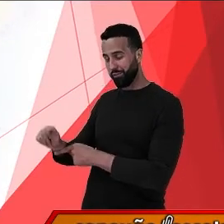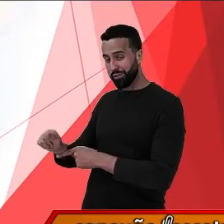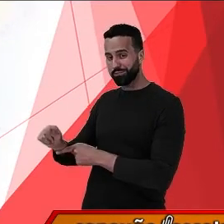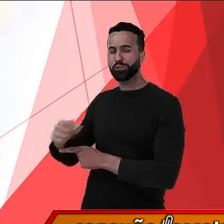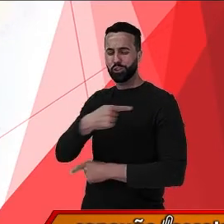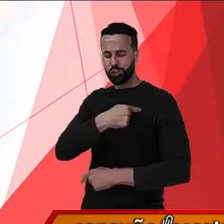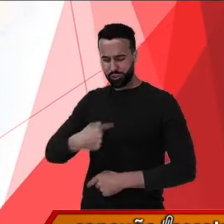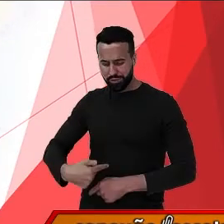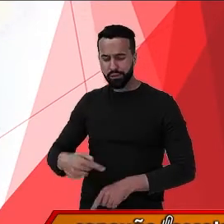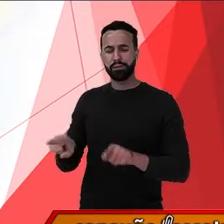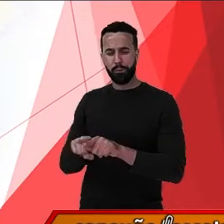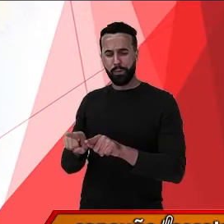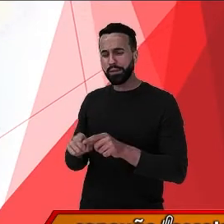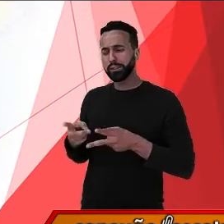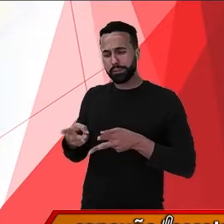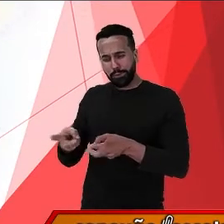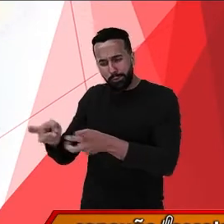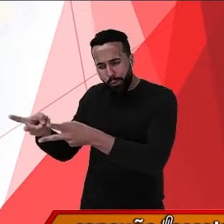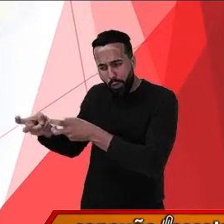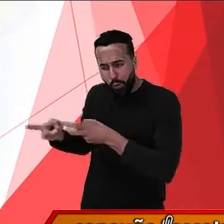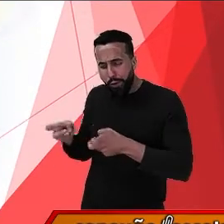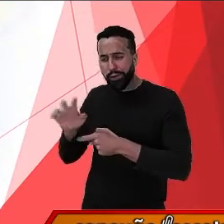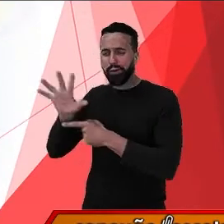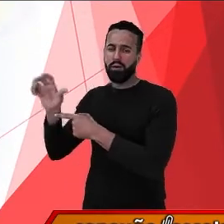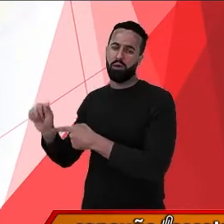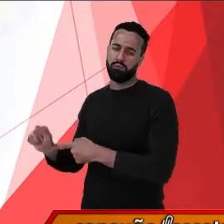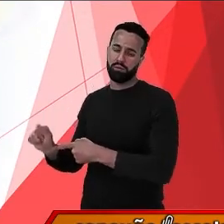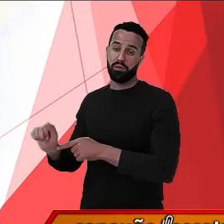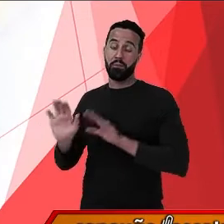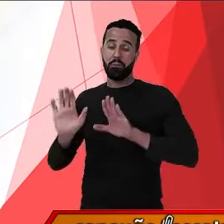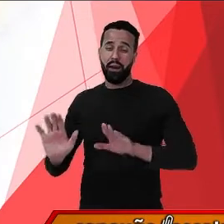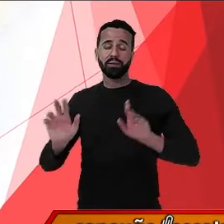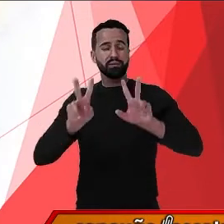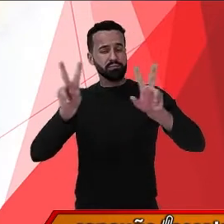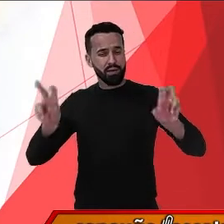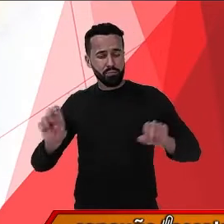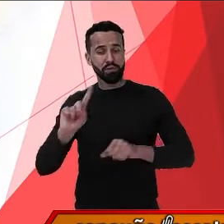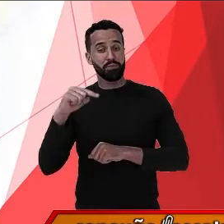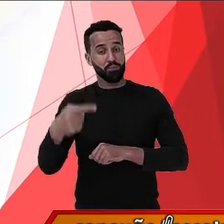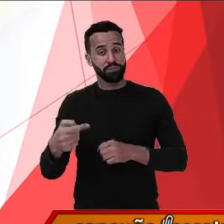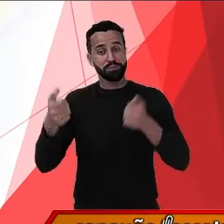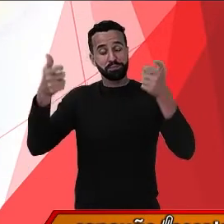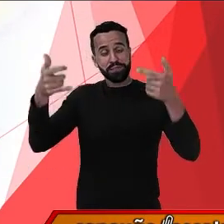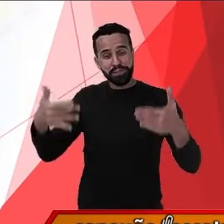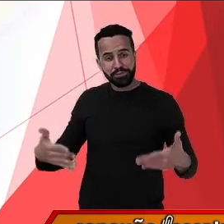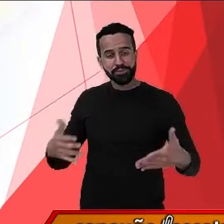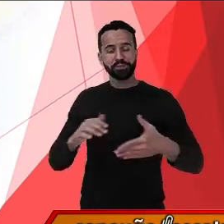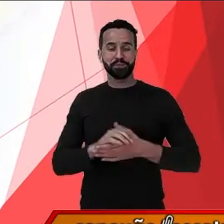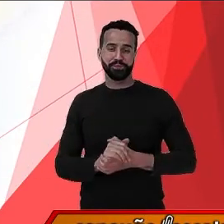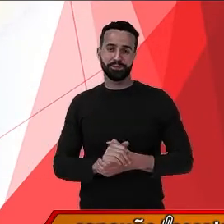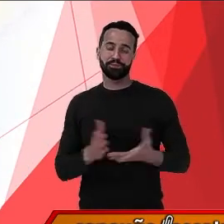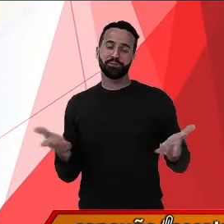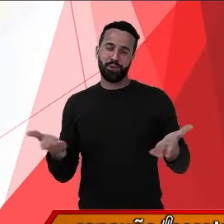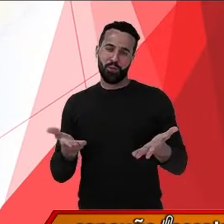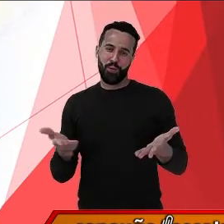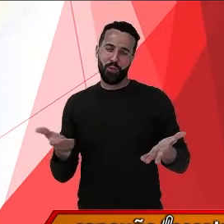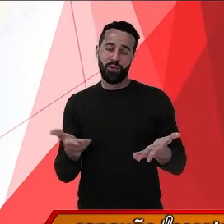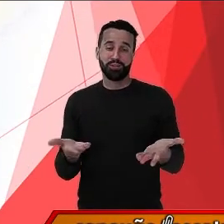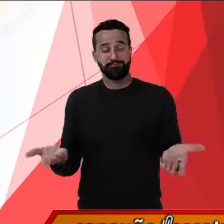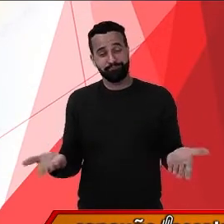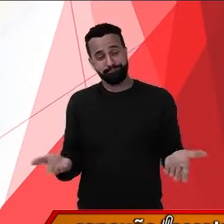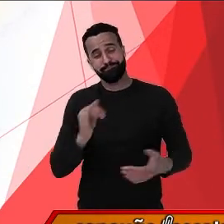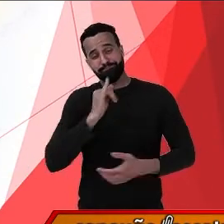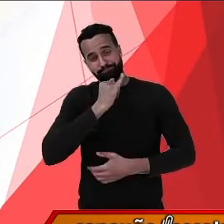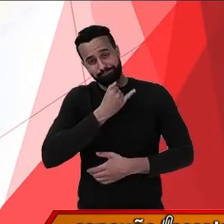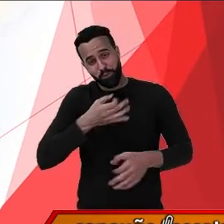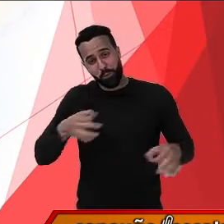os seus recursos naturais. Mas esse assunto fica para outro momento, porque infelizmente a nossa aula está chegando no fim.